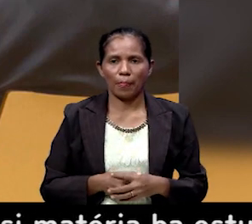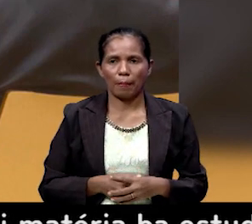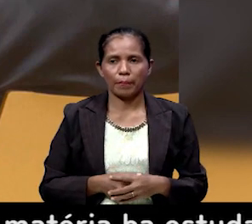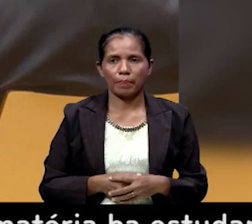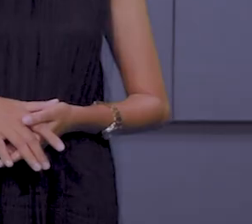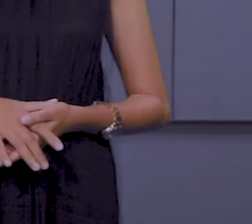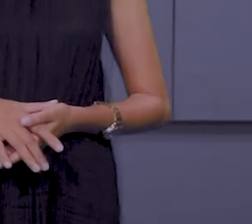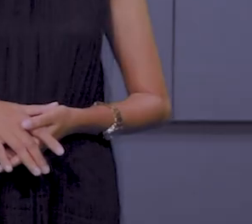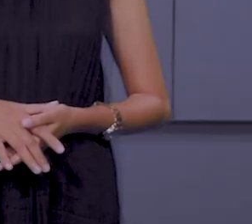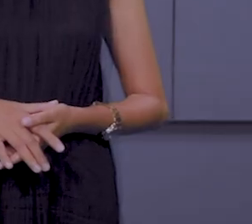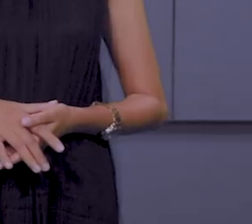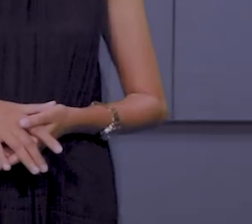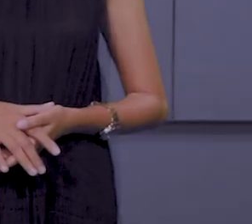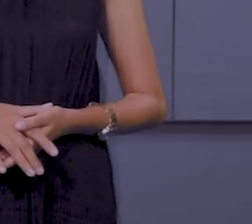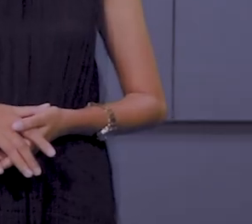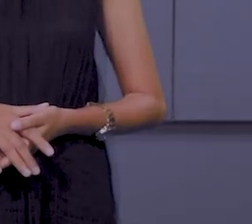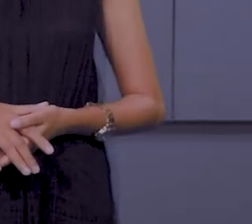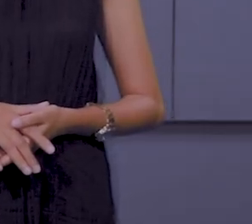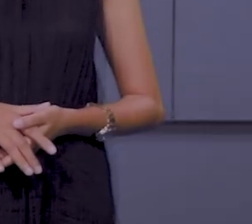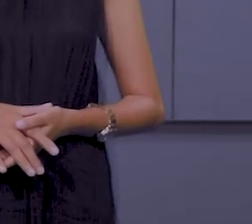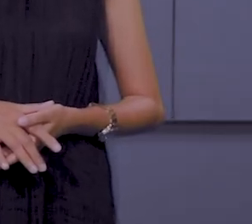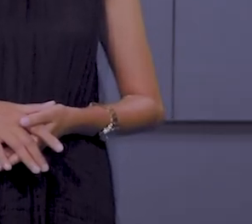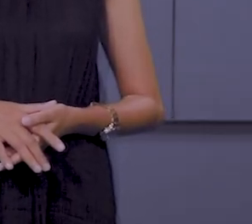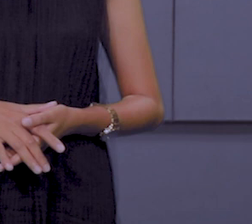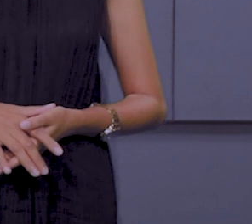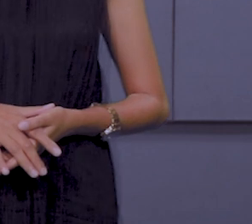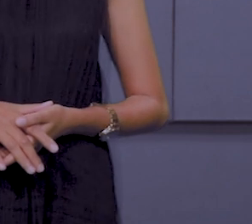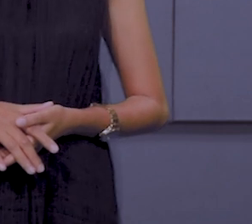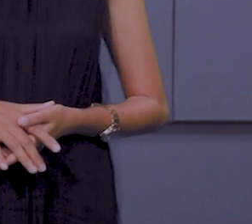Ziemen. Que está a lua subscribe, no hanya botão